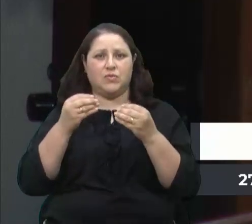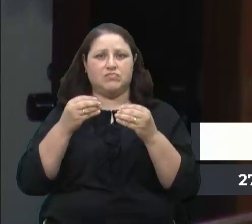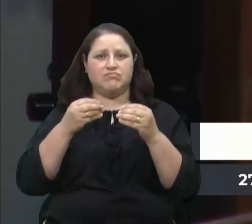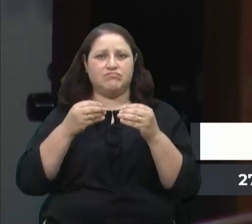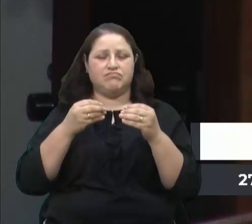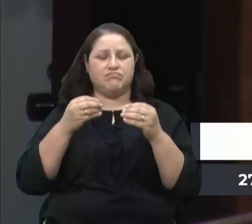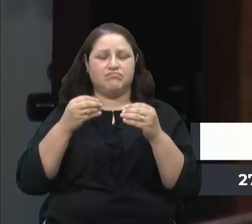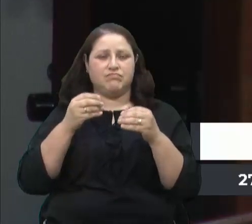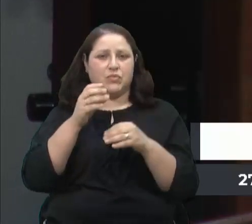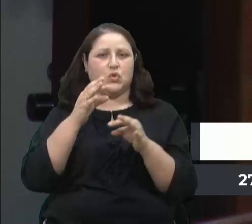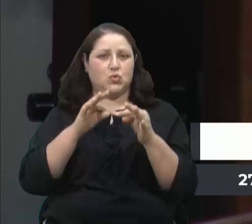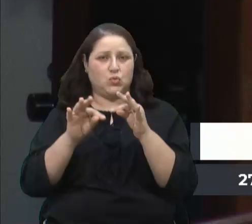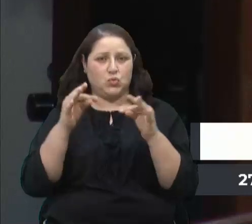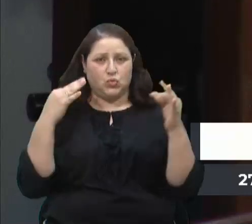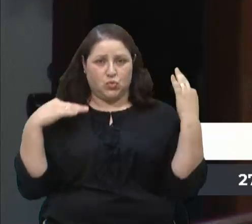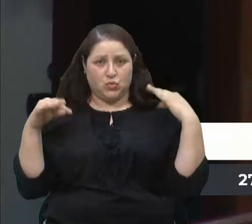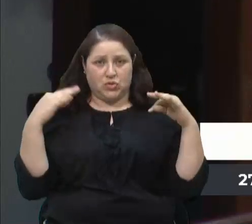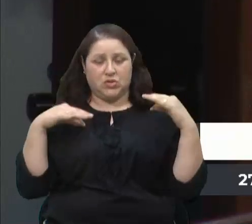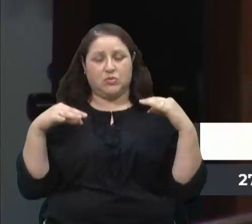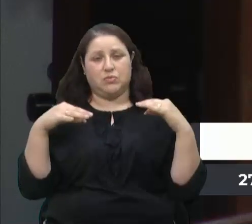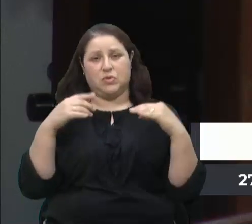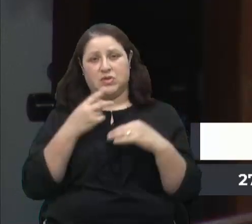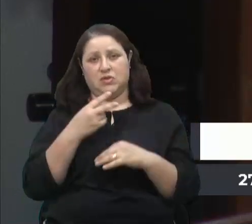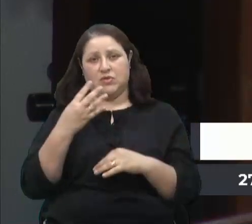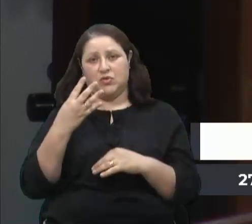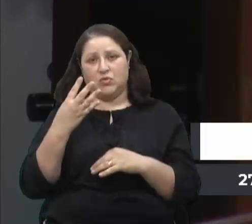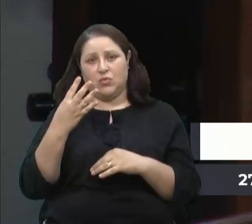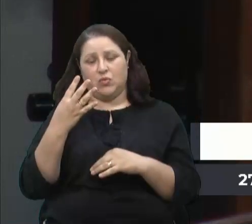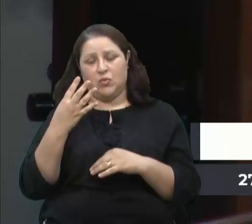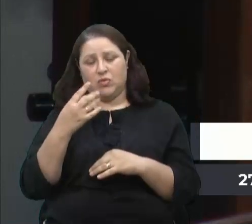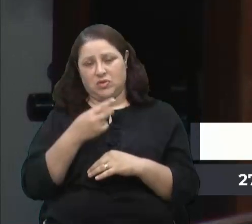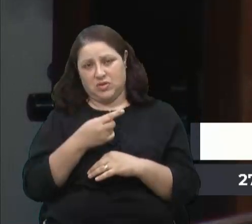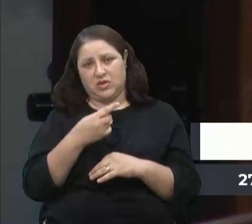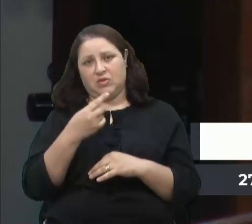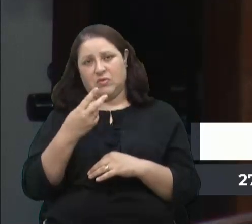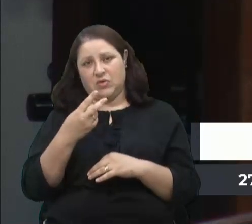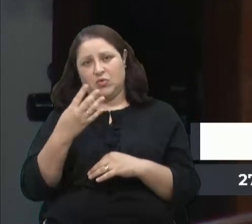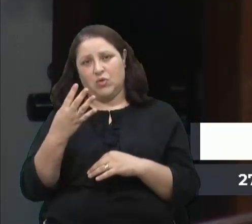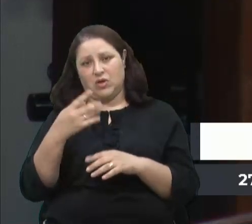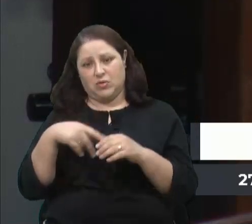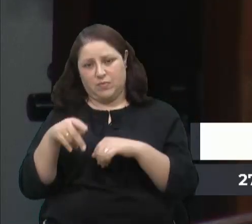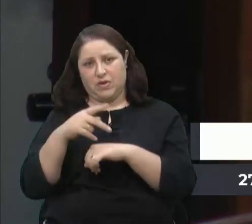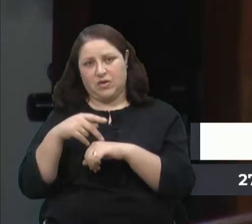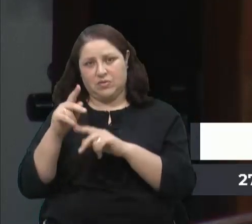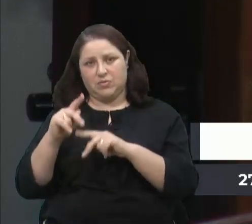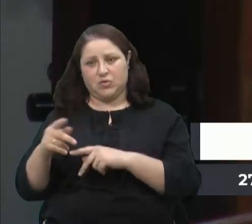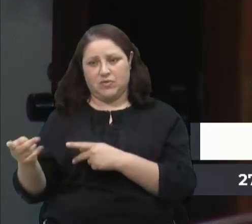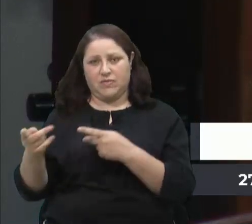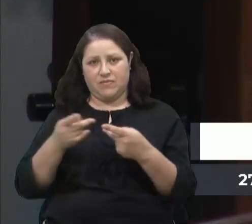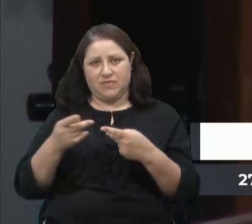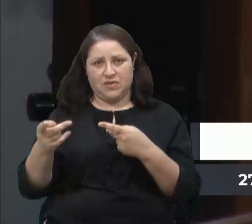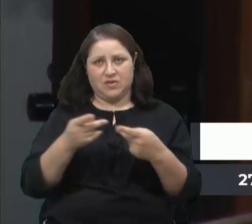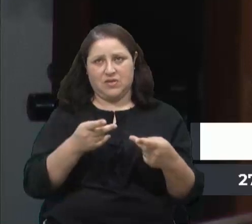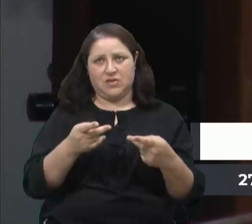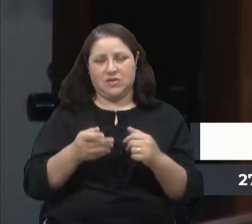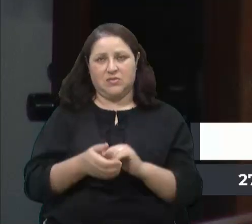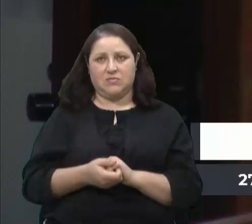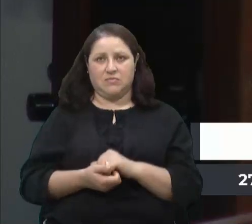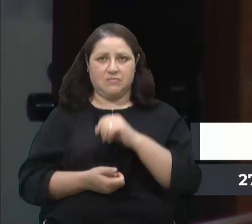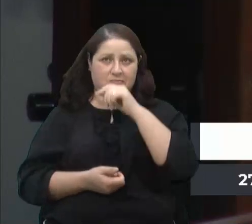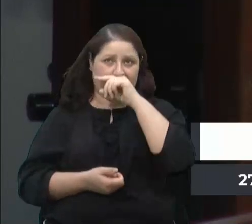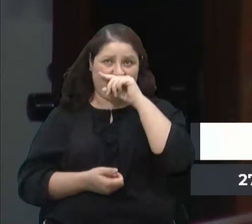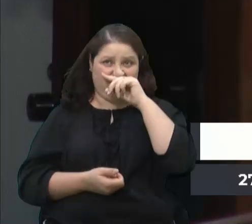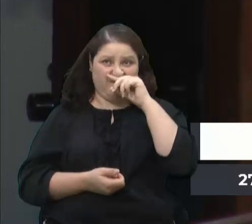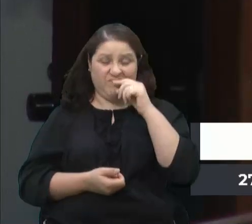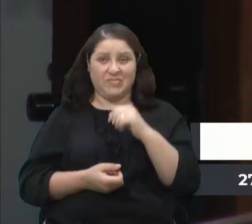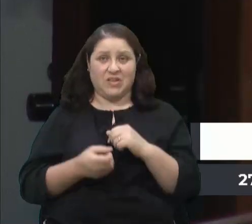124 países ao longo de 14 anos e constatou que o efeito da dispensa de vistos é positiva. Segundo a